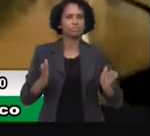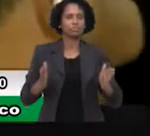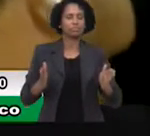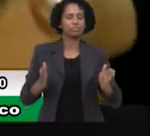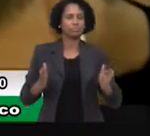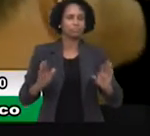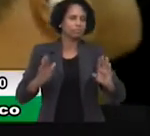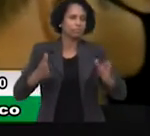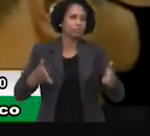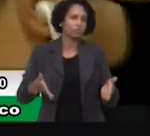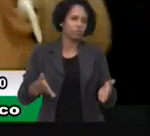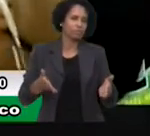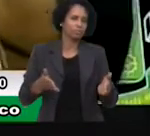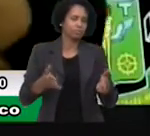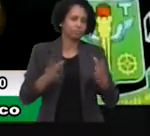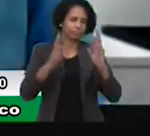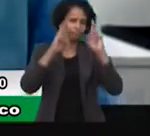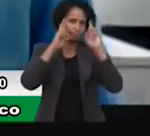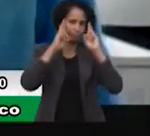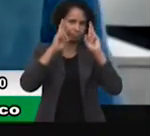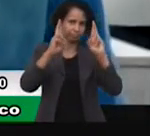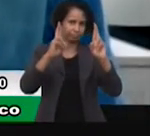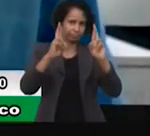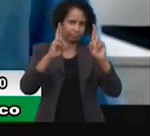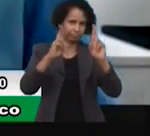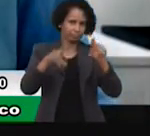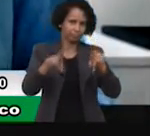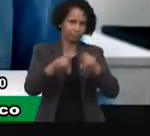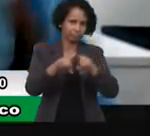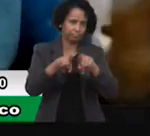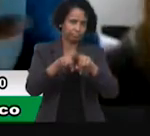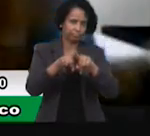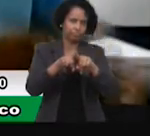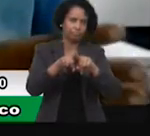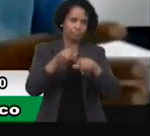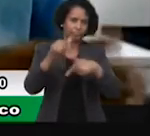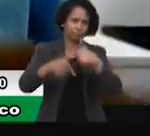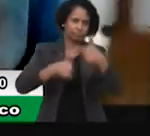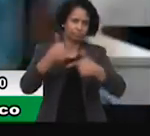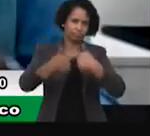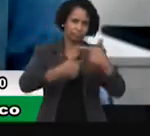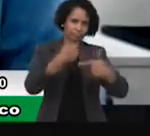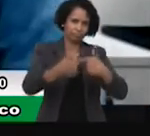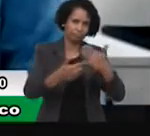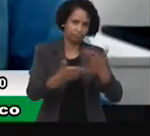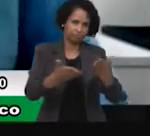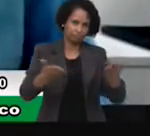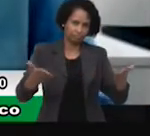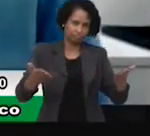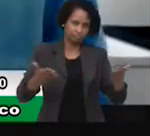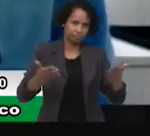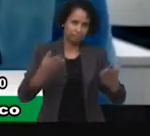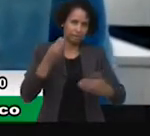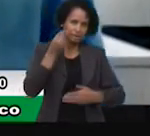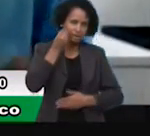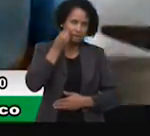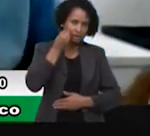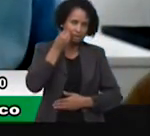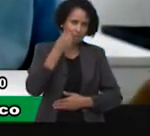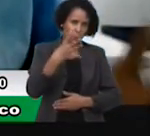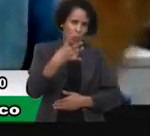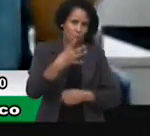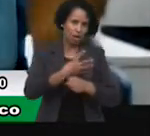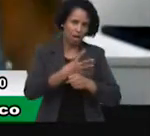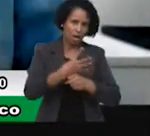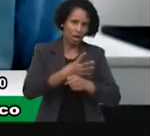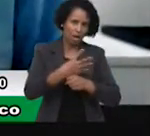grande respeito, respeito pelo trabalho de todo mundo. Tentei, esses 4 anos, fazer o papel que era